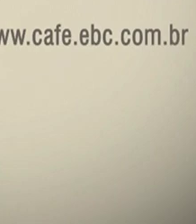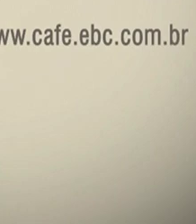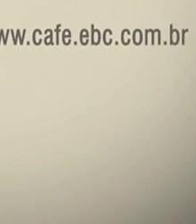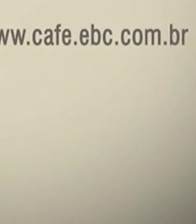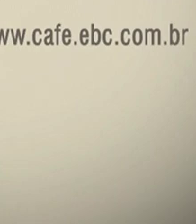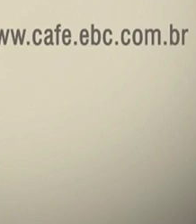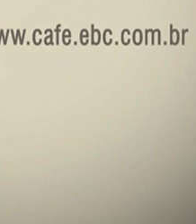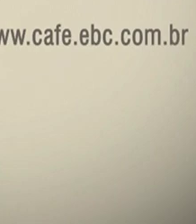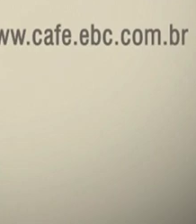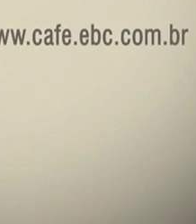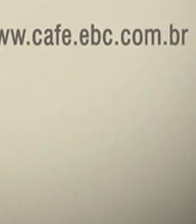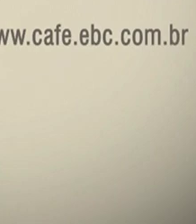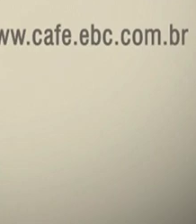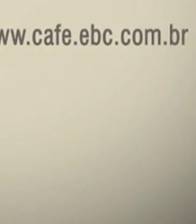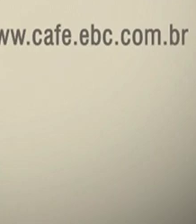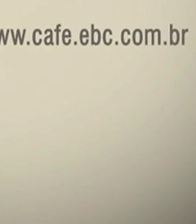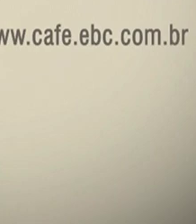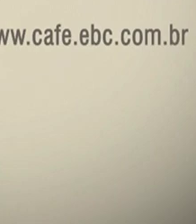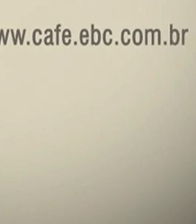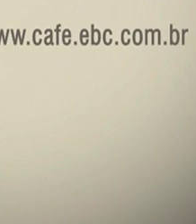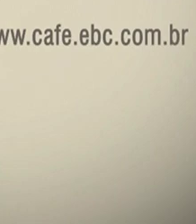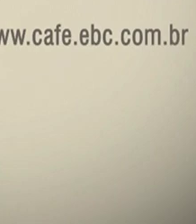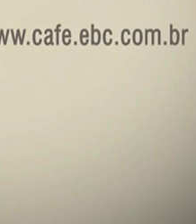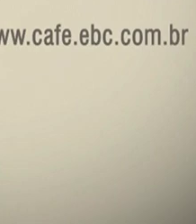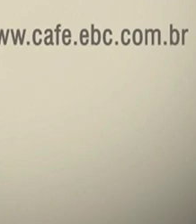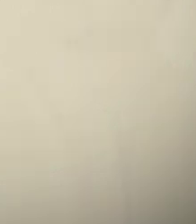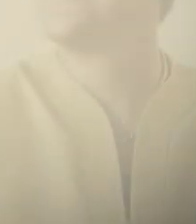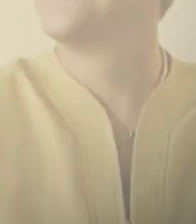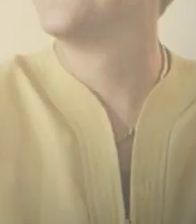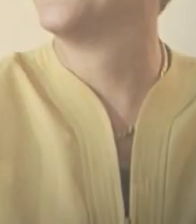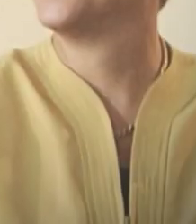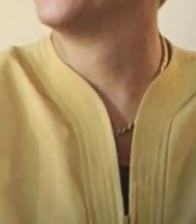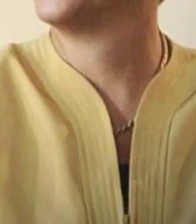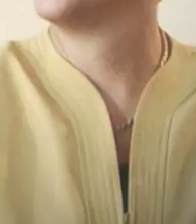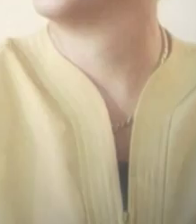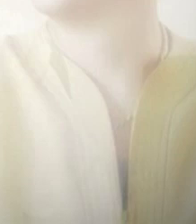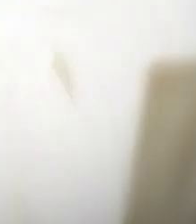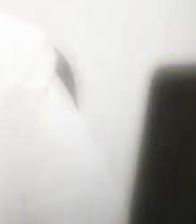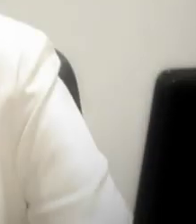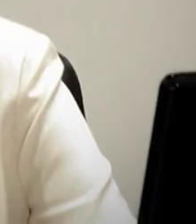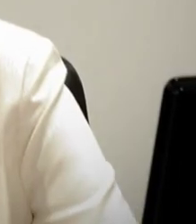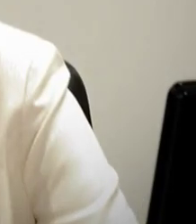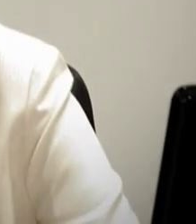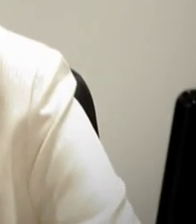www.acafe.org.br Nós voltamos na próxima segunda-feira Até lá